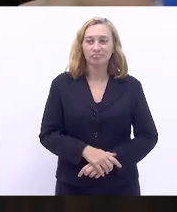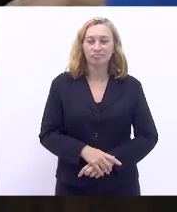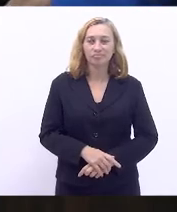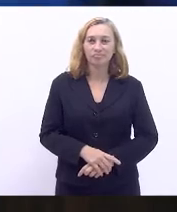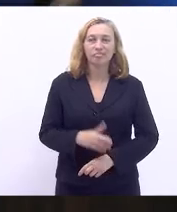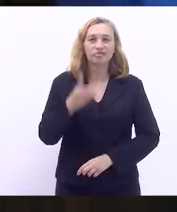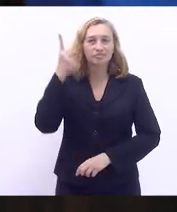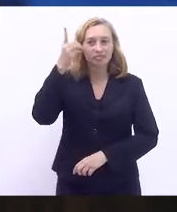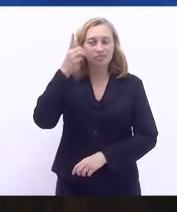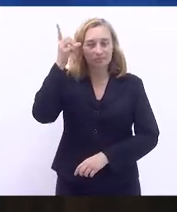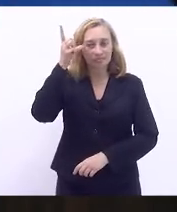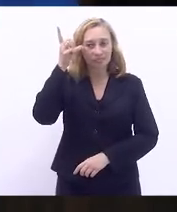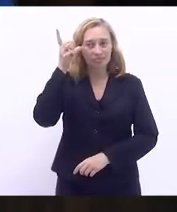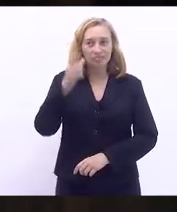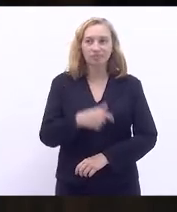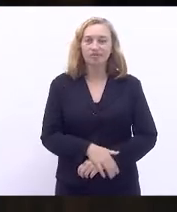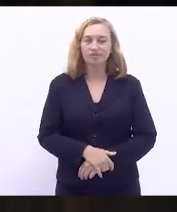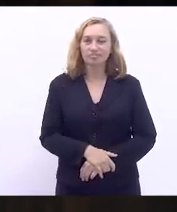Deputada Lucinha.